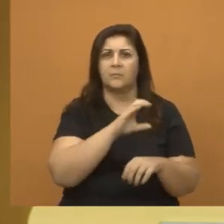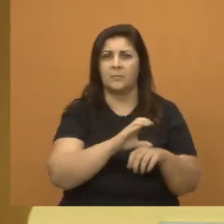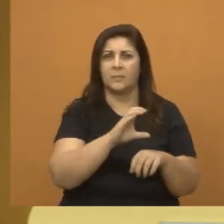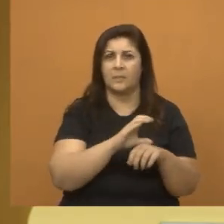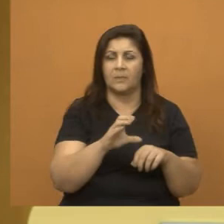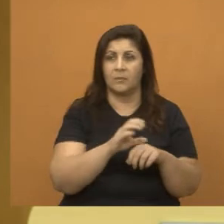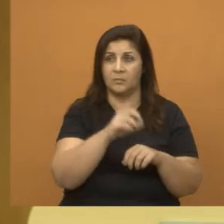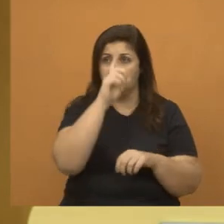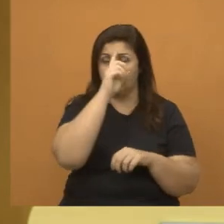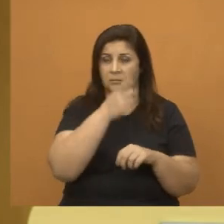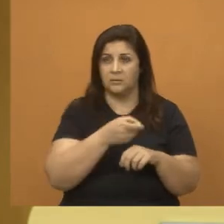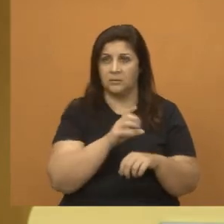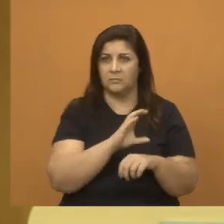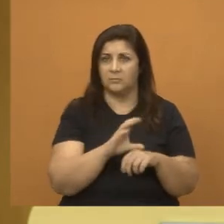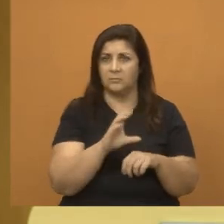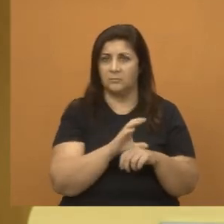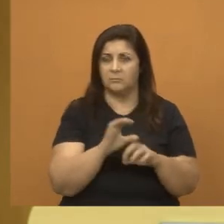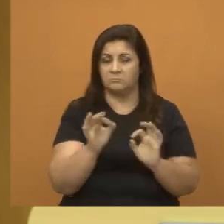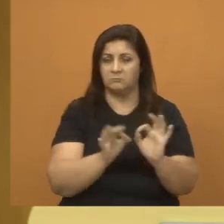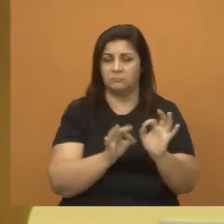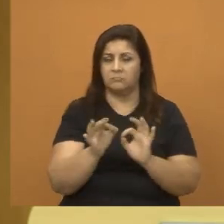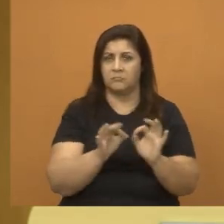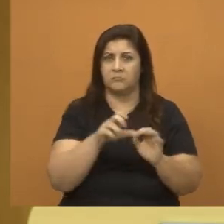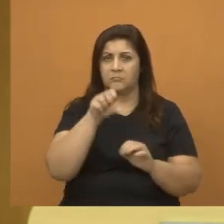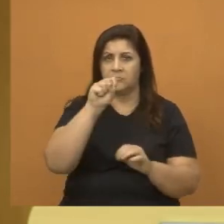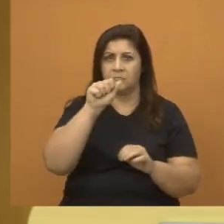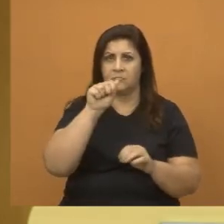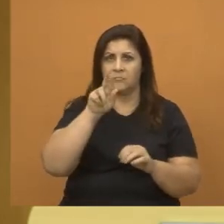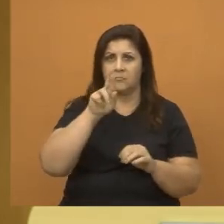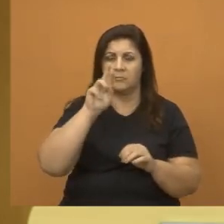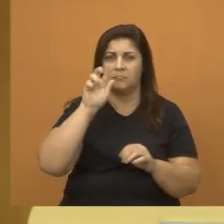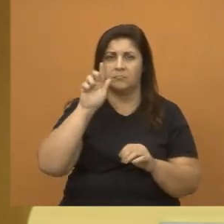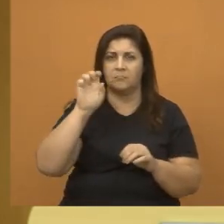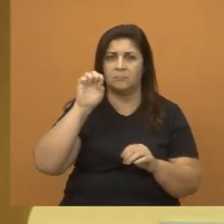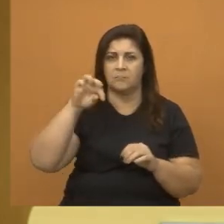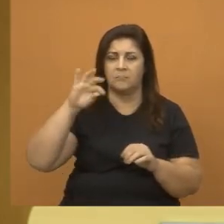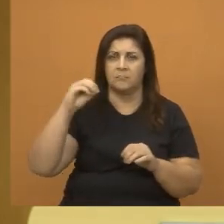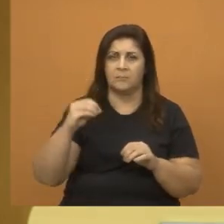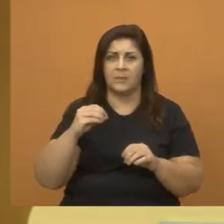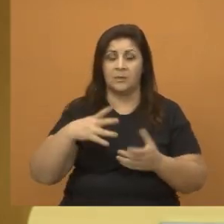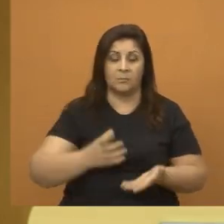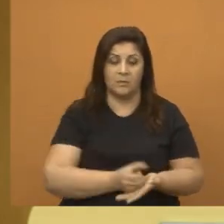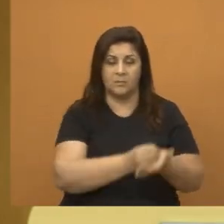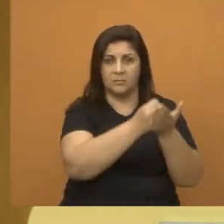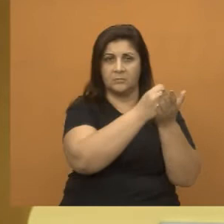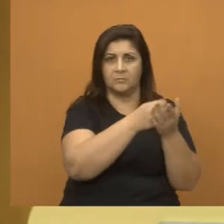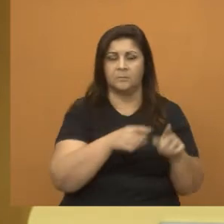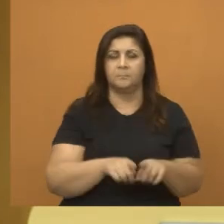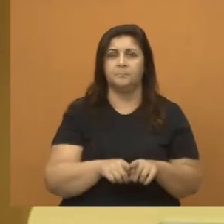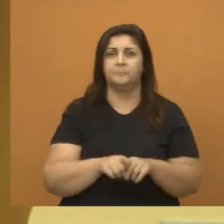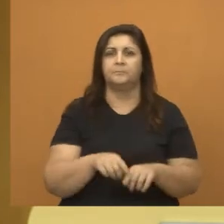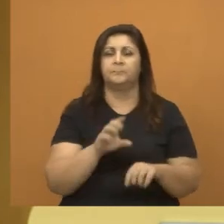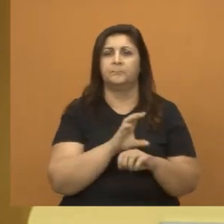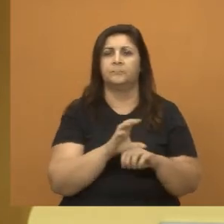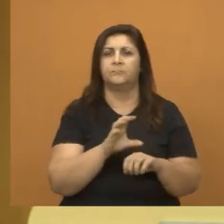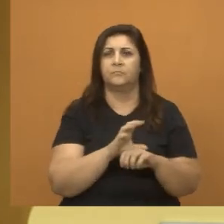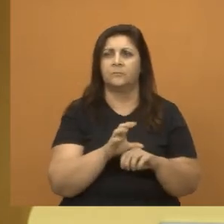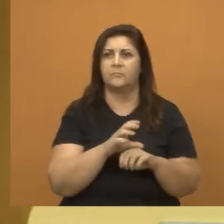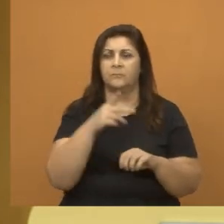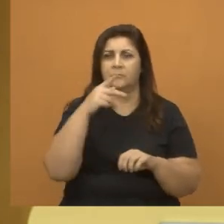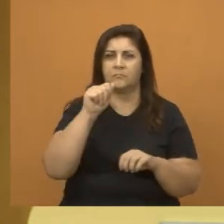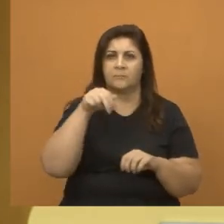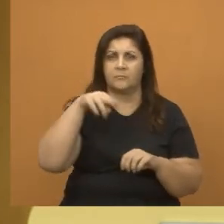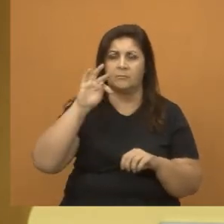autoridades curso de aperfeiçoamento de sargento estágio de resgate estágio antanas ao estágio